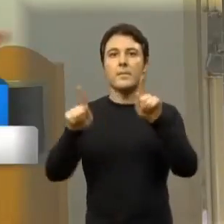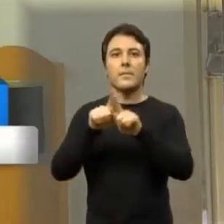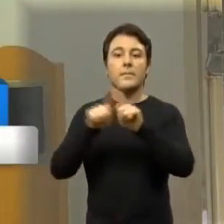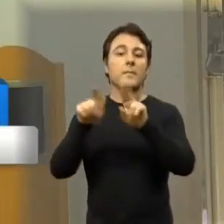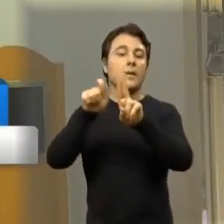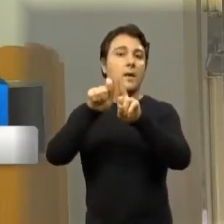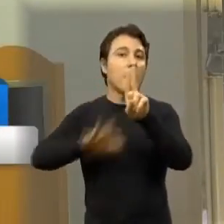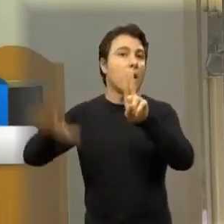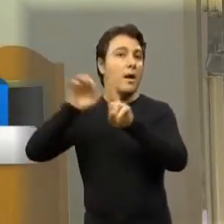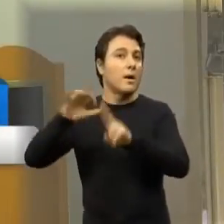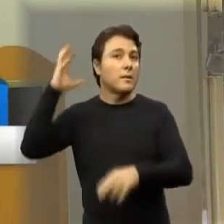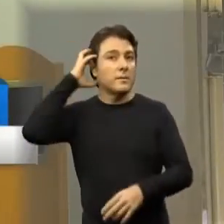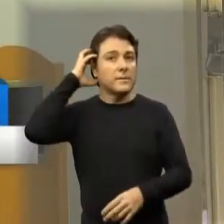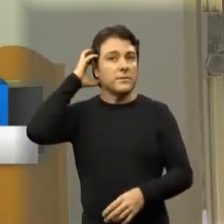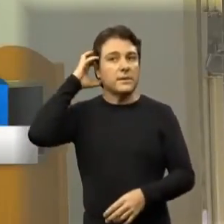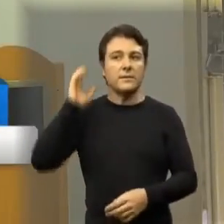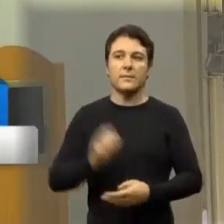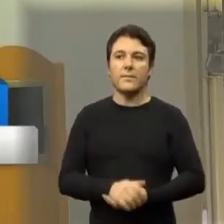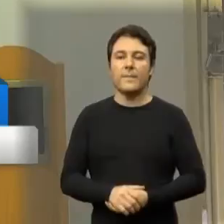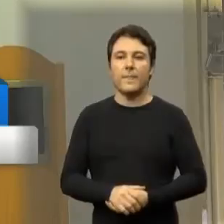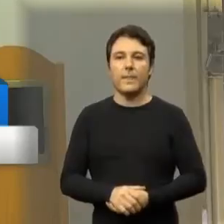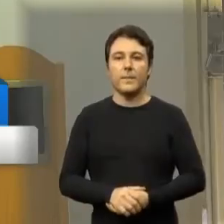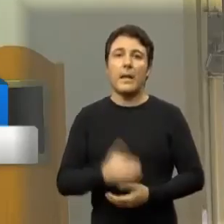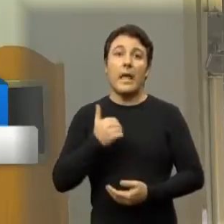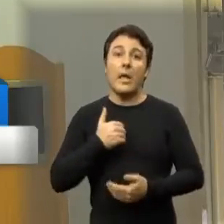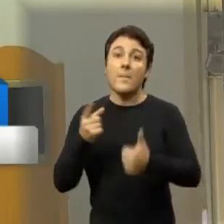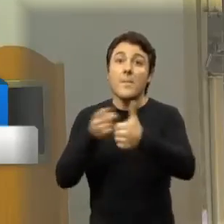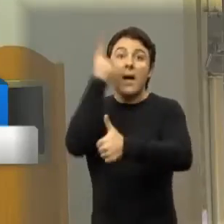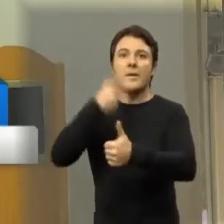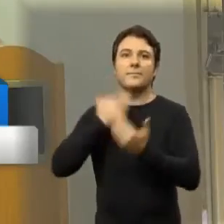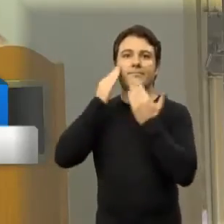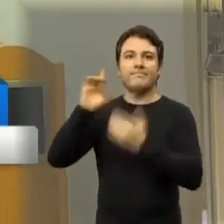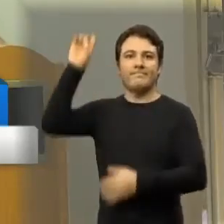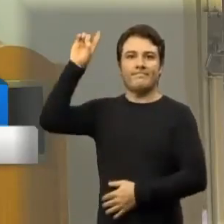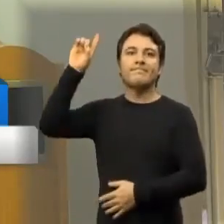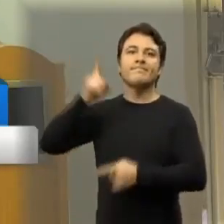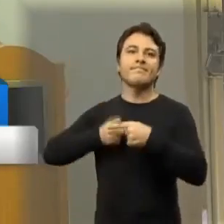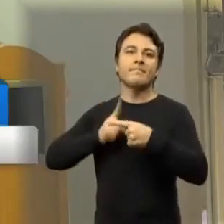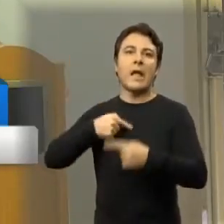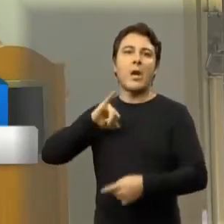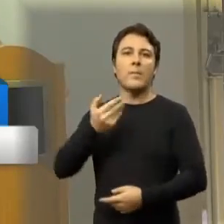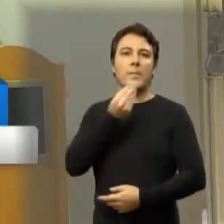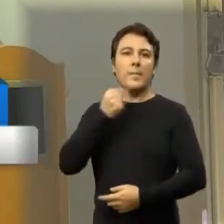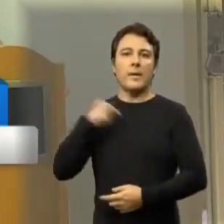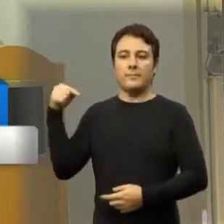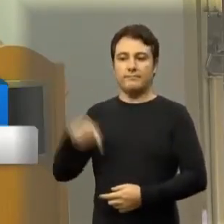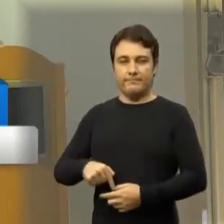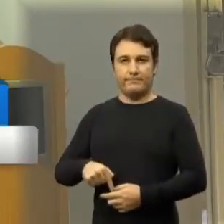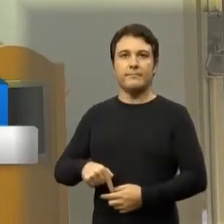pela rádio Uniara. Certo aí, prima. Inicialmente, eu agradeço a Deus pela oportunidade, por ter sido vereadora